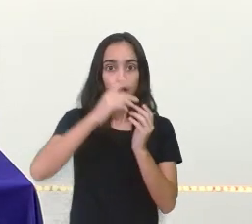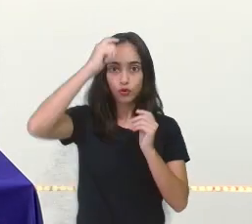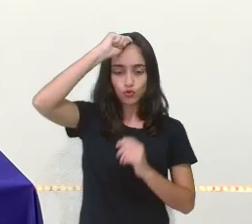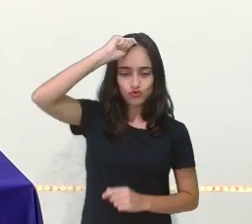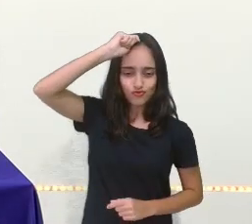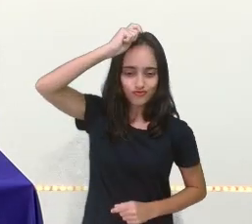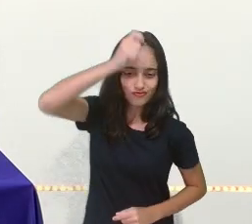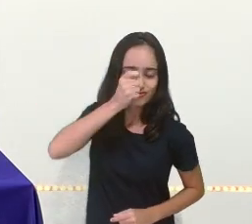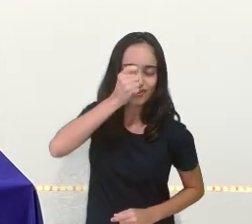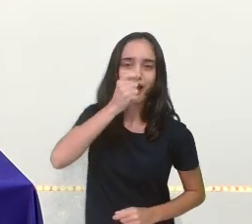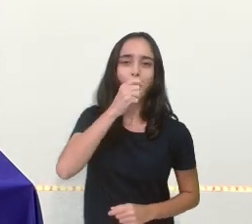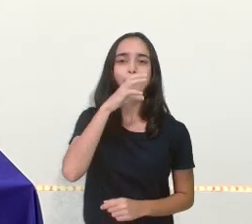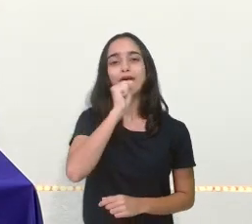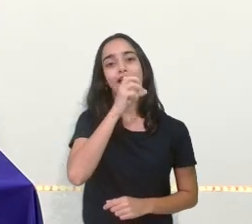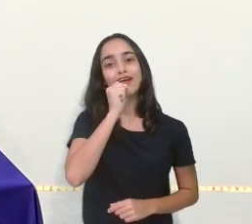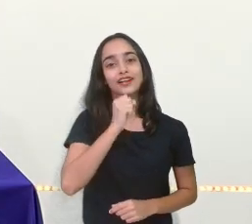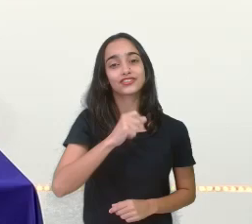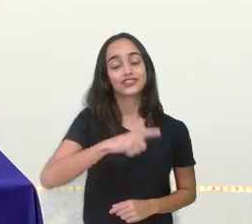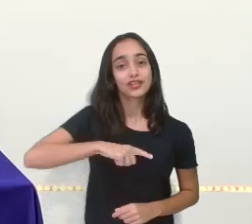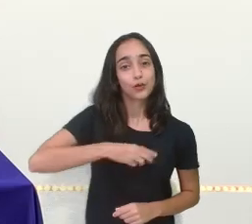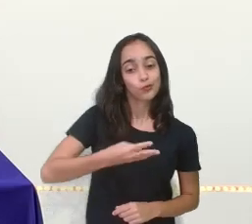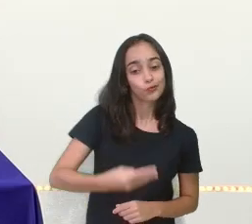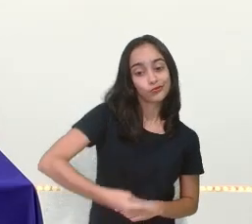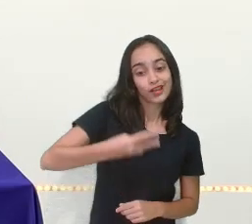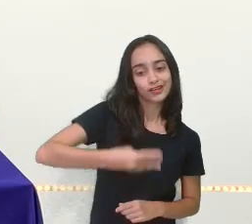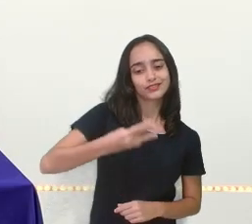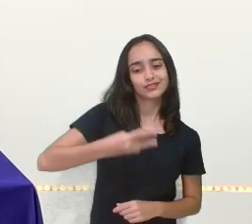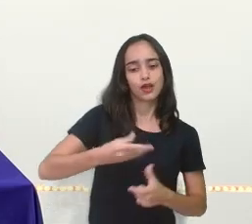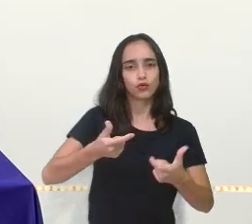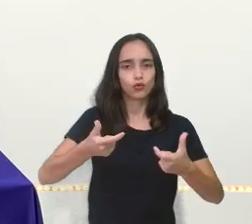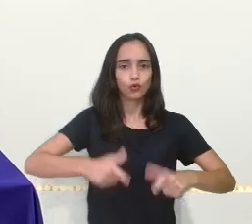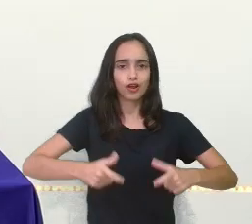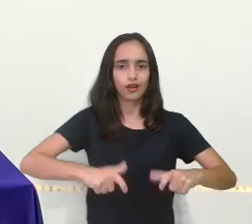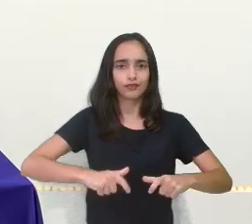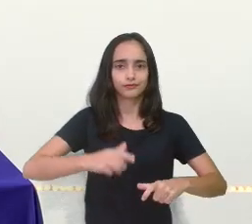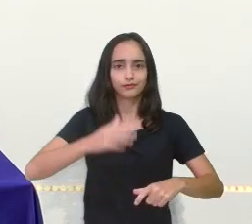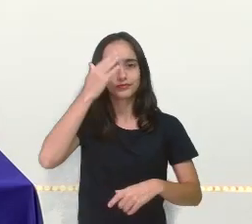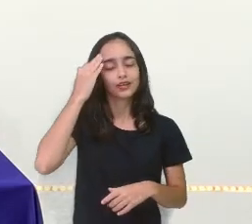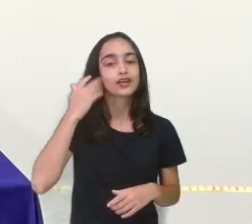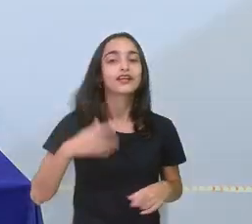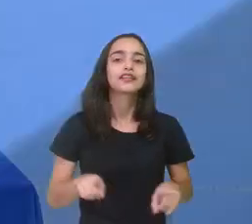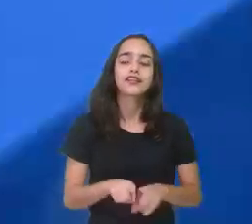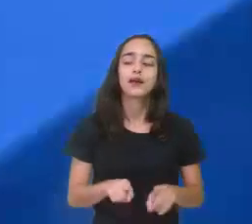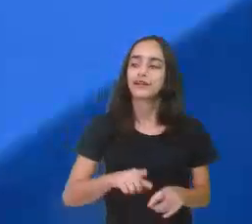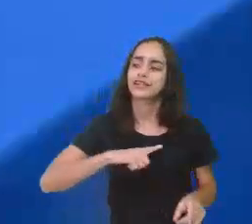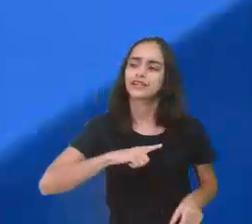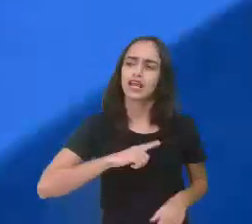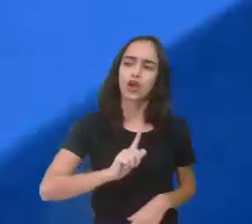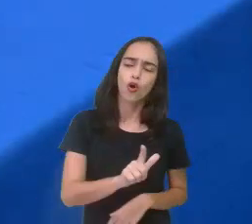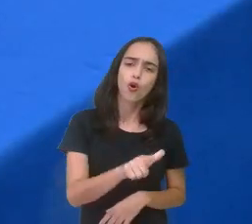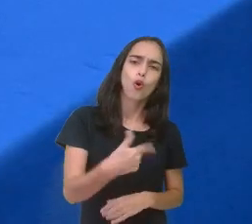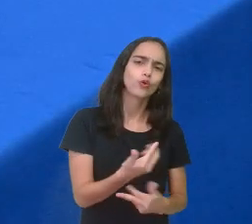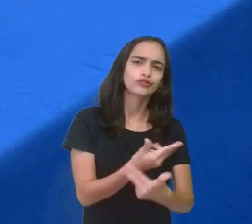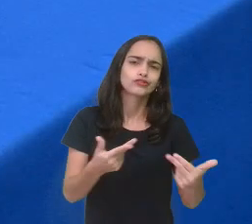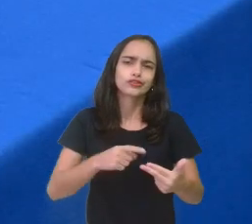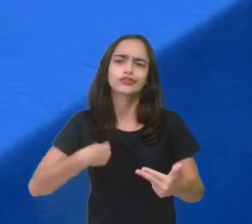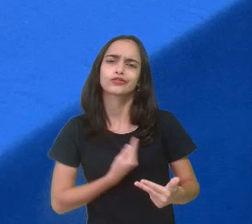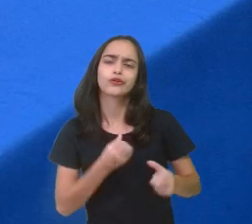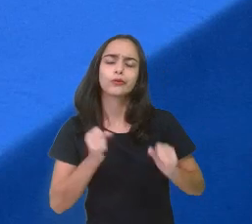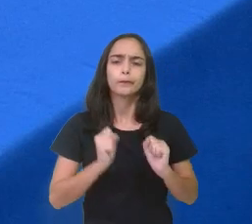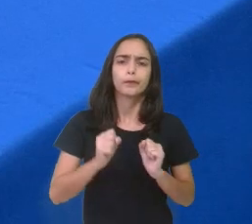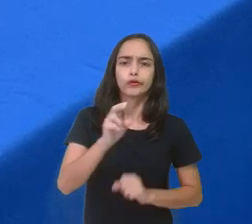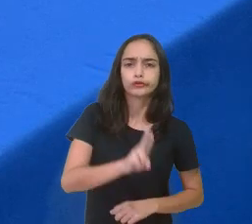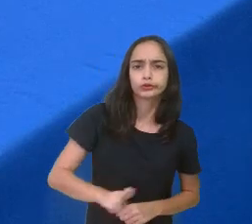a terceira posição. E existem outras situações que a gente vai ver aqui, onde a gente pode utilizar os números